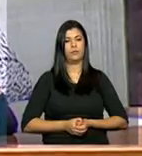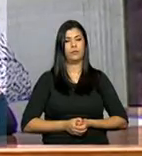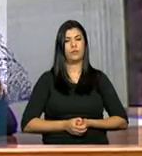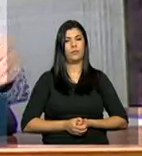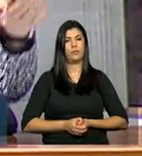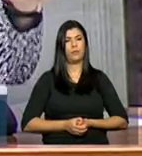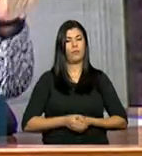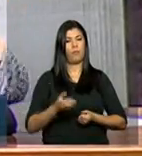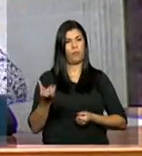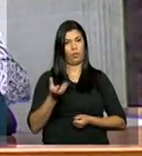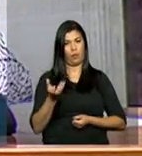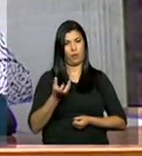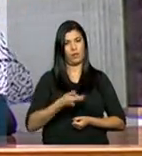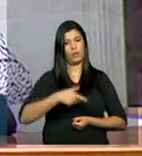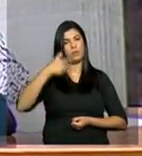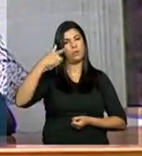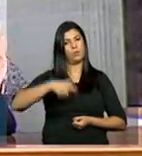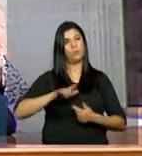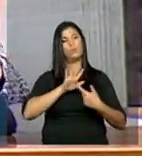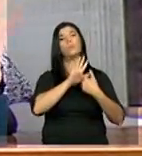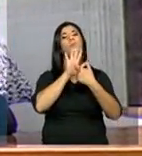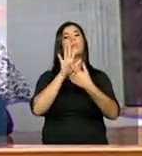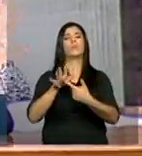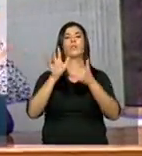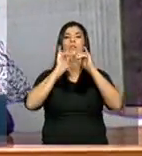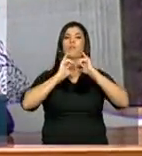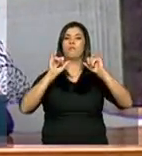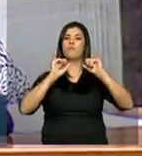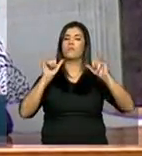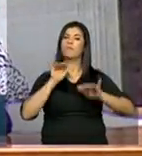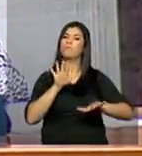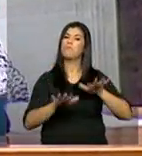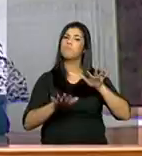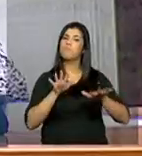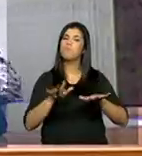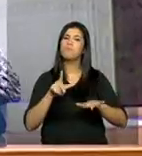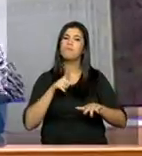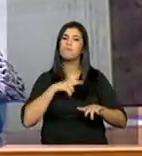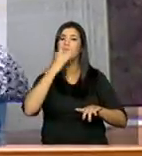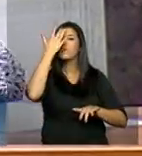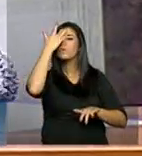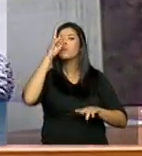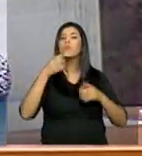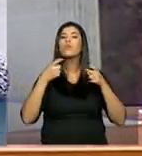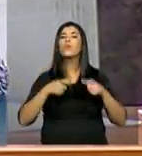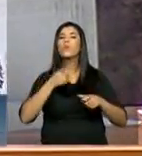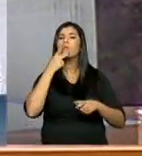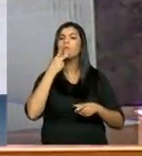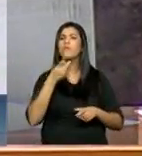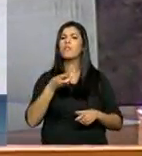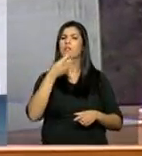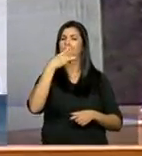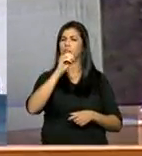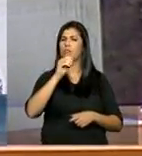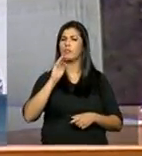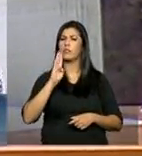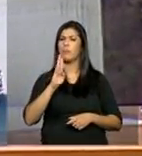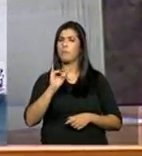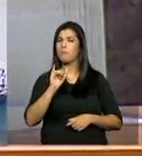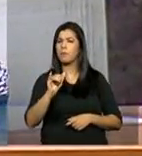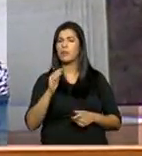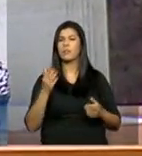Rosane, eu vou de novo mostrar os dados, porque talvez tenha algum... Não sei de onde você tirou os 300 bilhões, então... porque eu